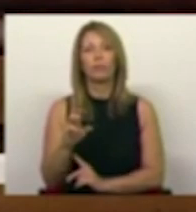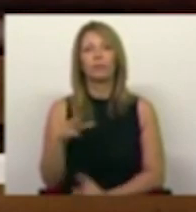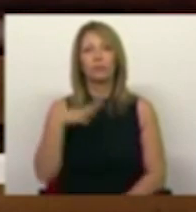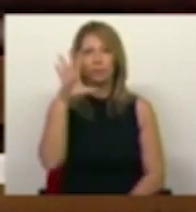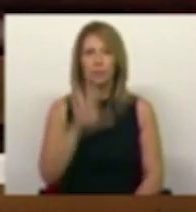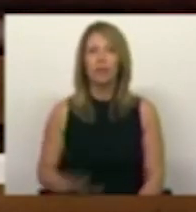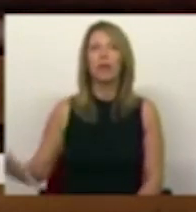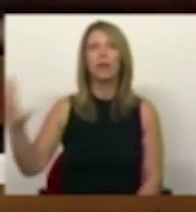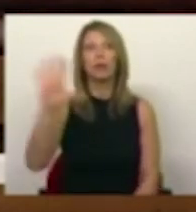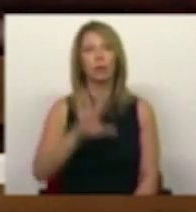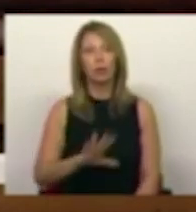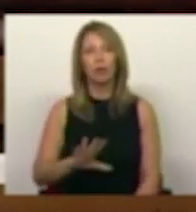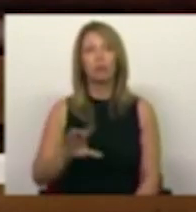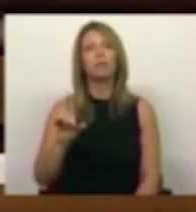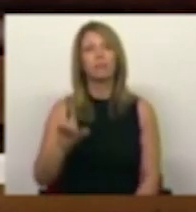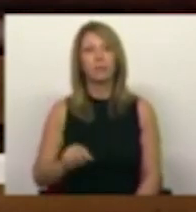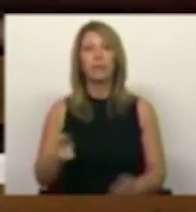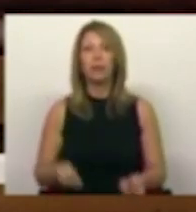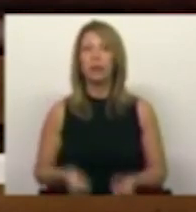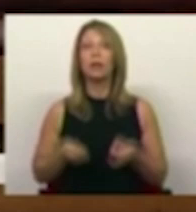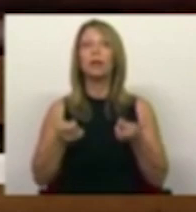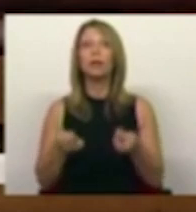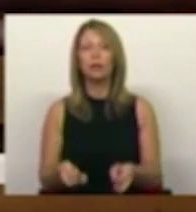nacional e o investimento no